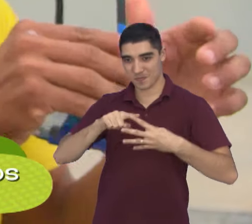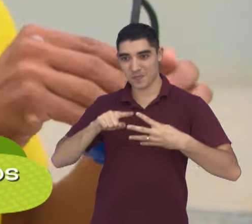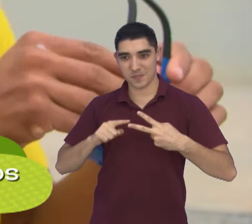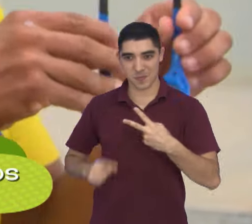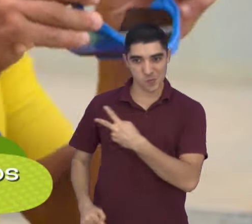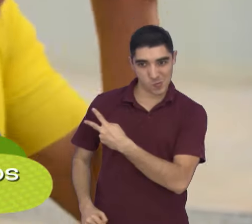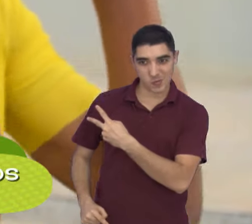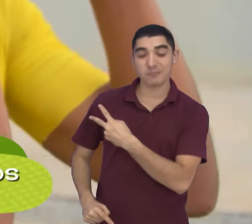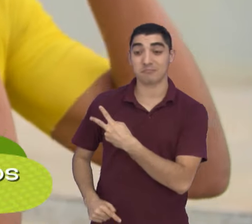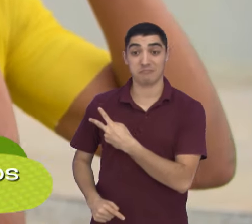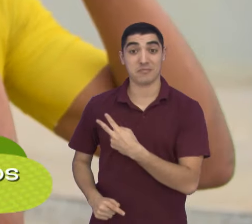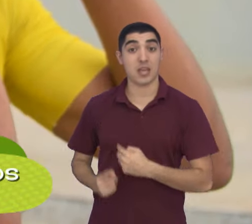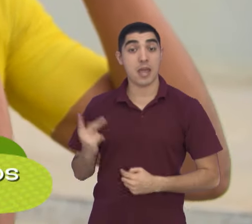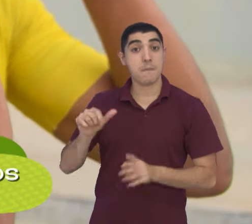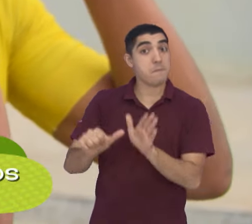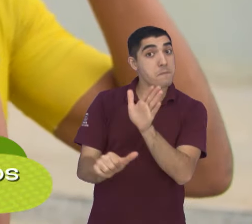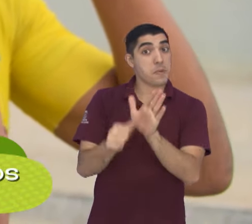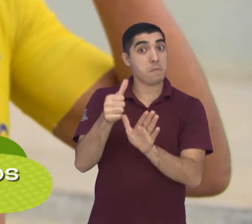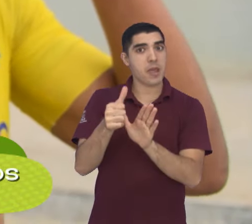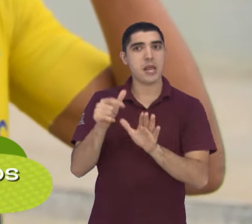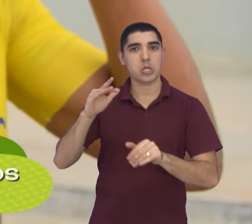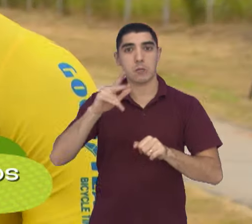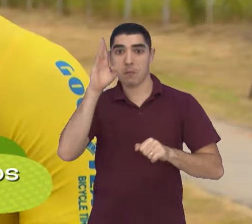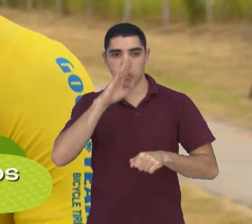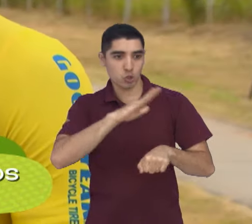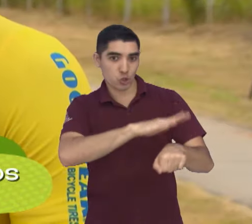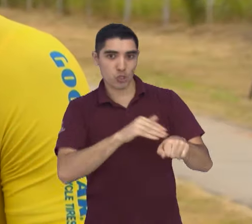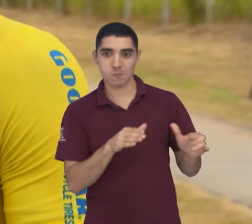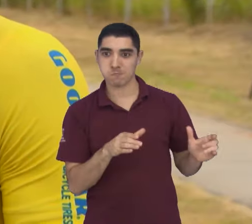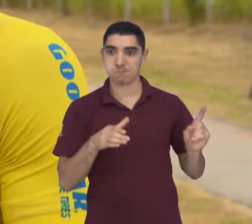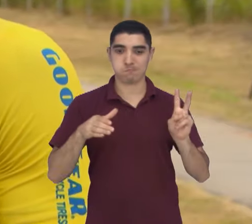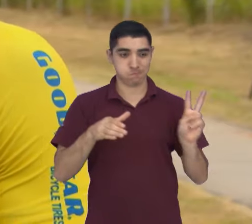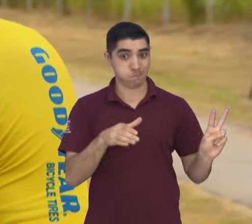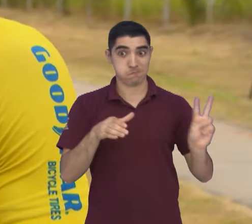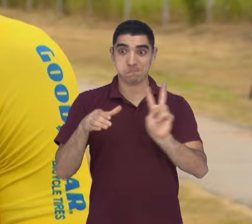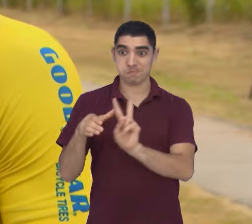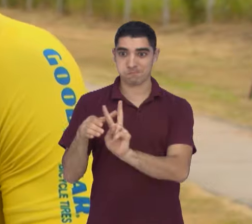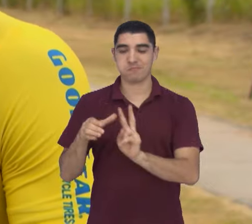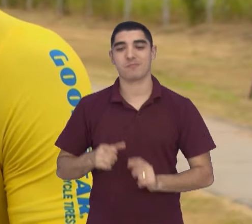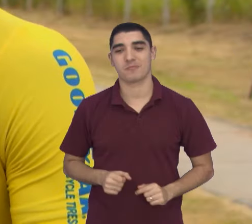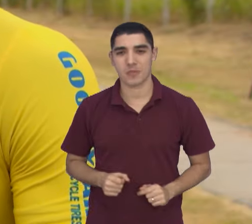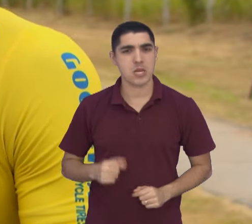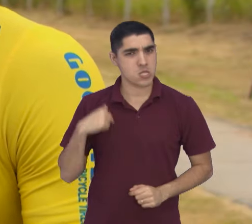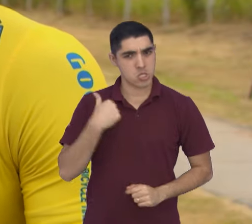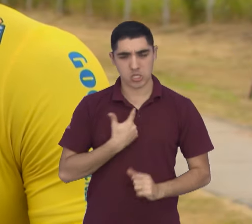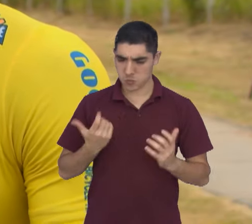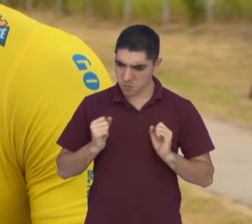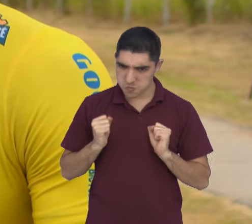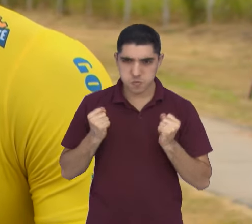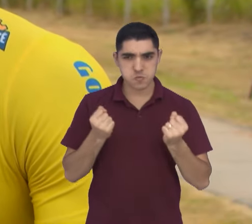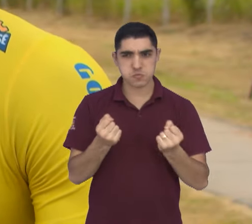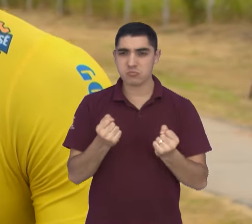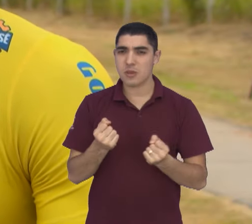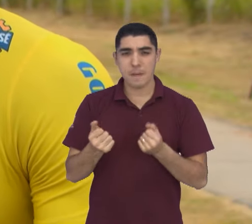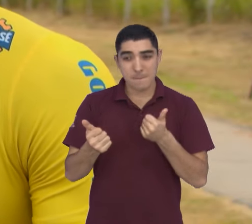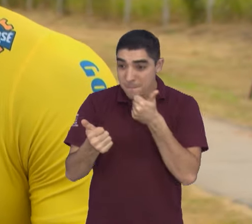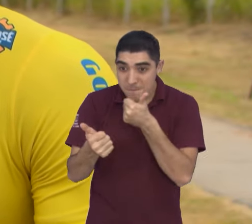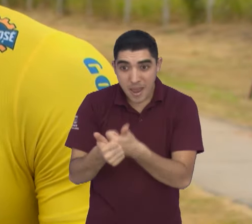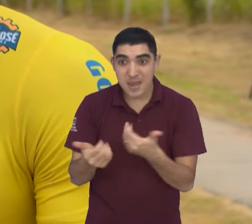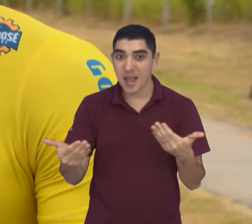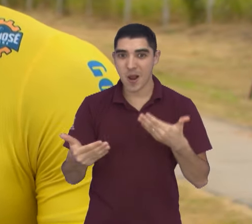da dupla para representar as cores do Brasil. Agora vamos para cima, que o objetivo está logo aí na frente,